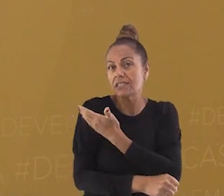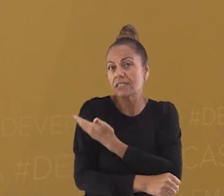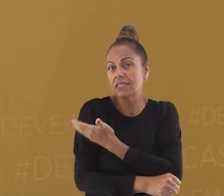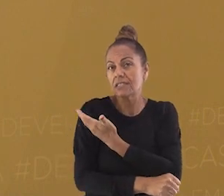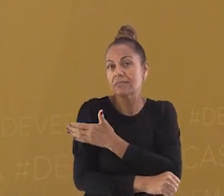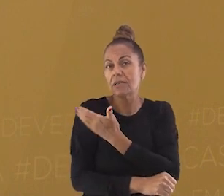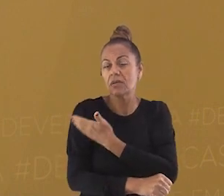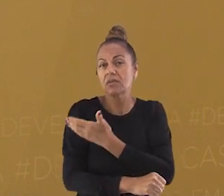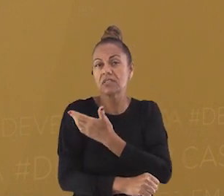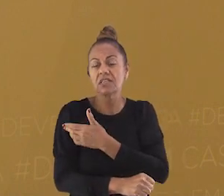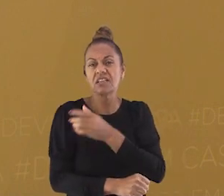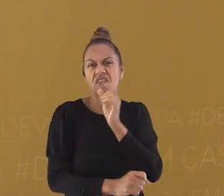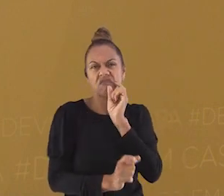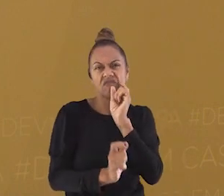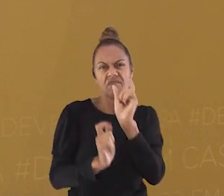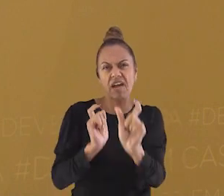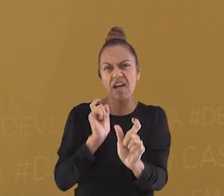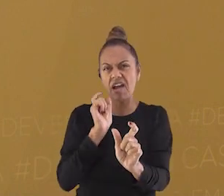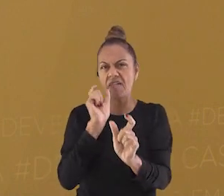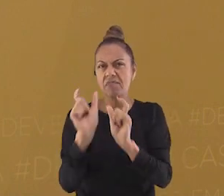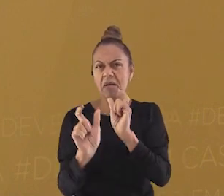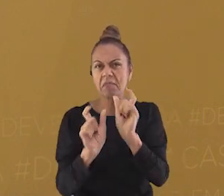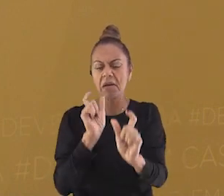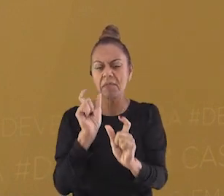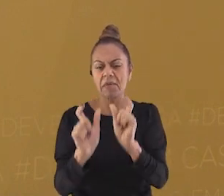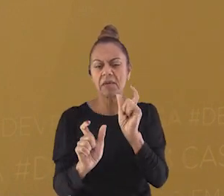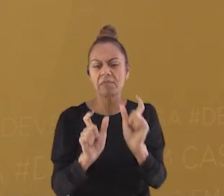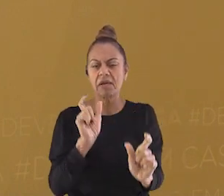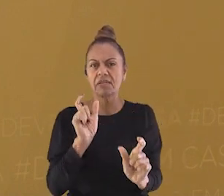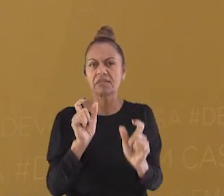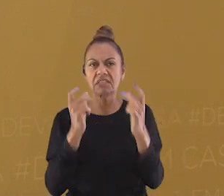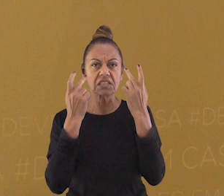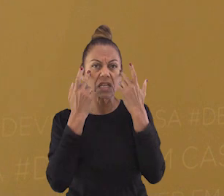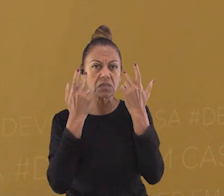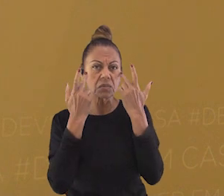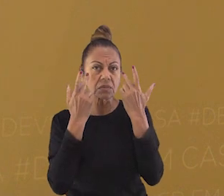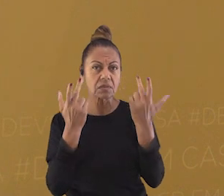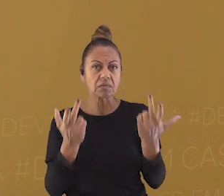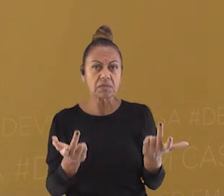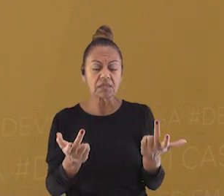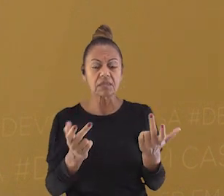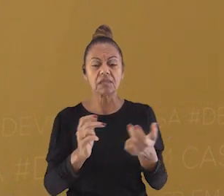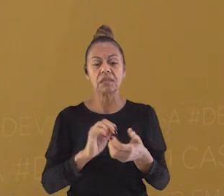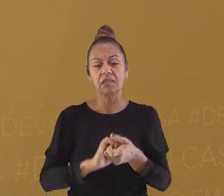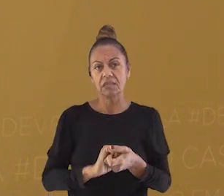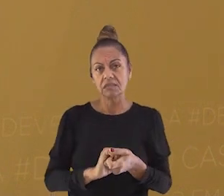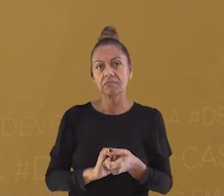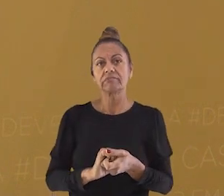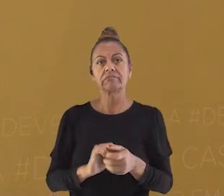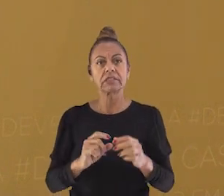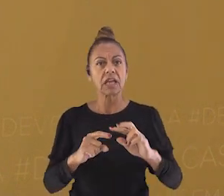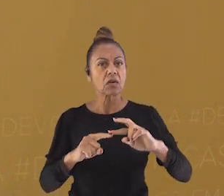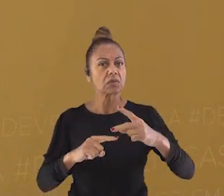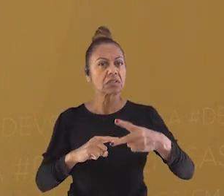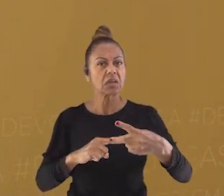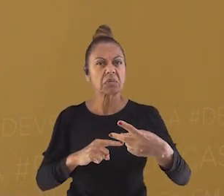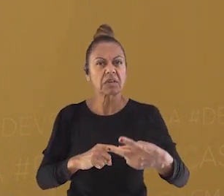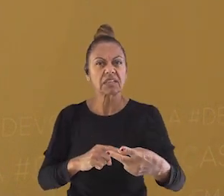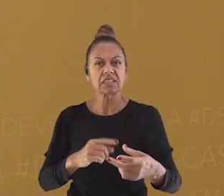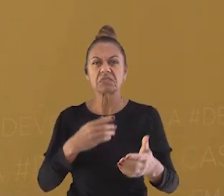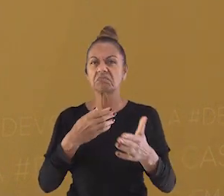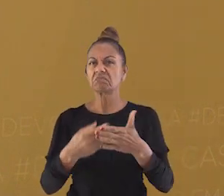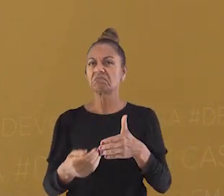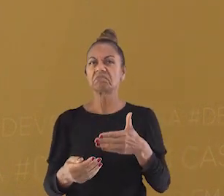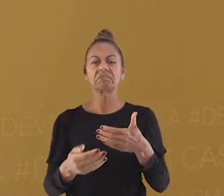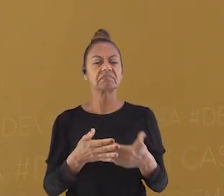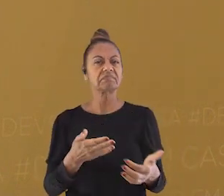velado, que é falar e fazer práticas racistas de forma natural, sem medir as gravidades das ações de